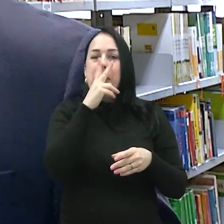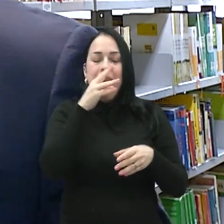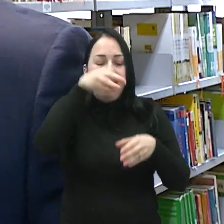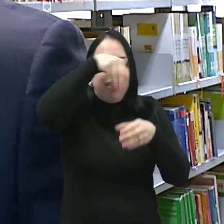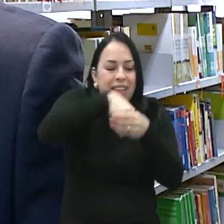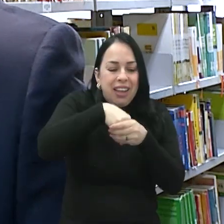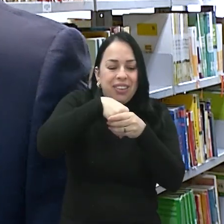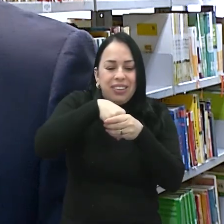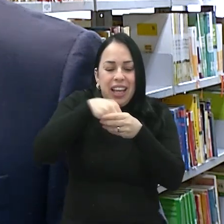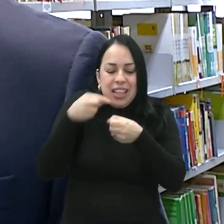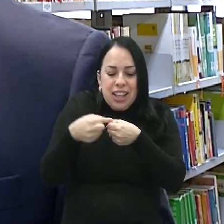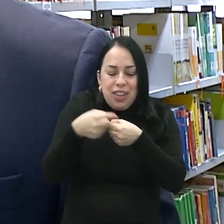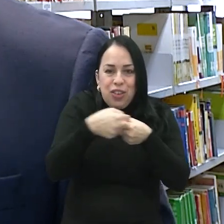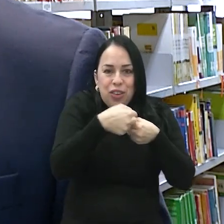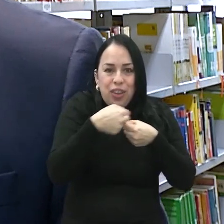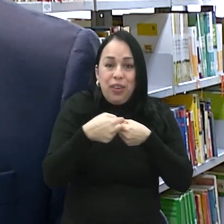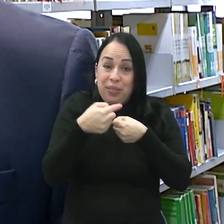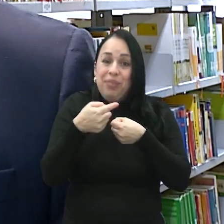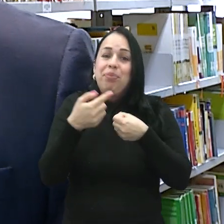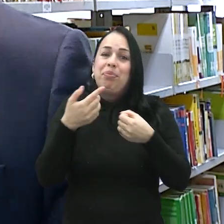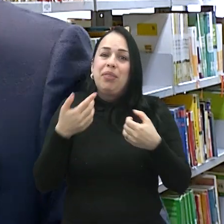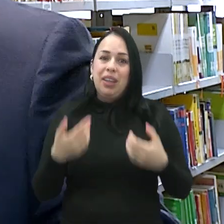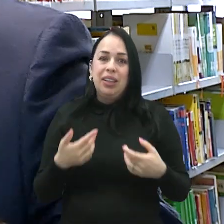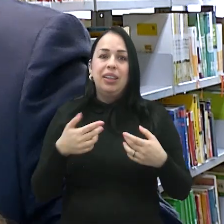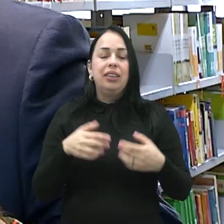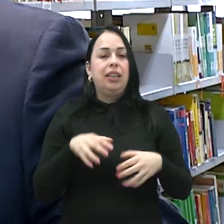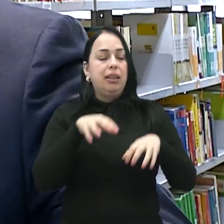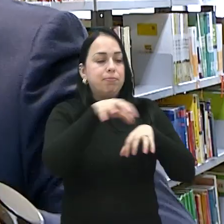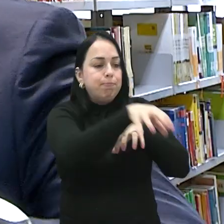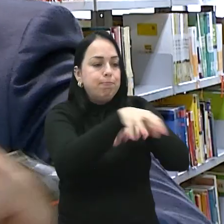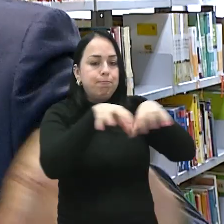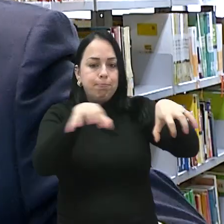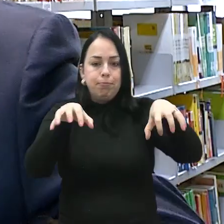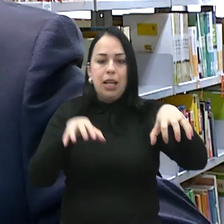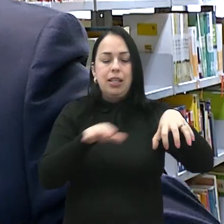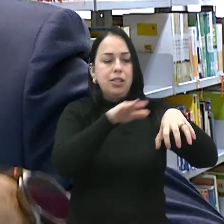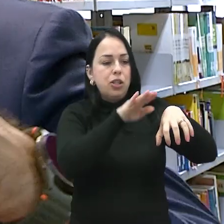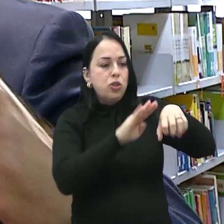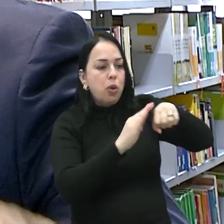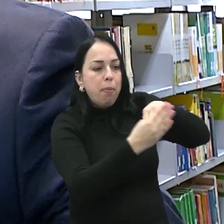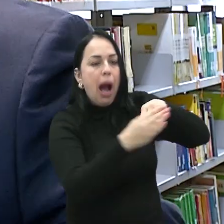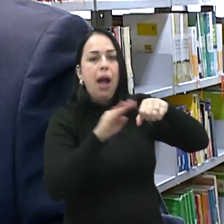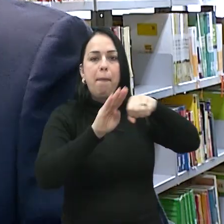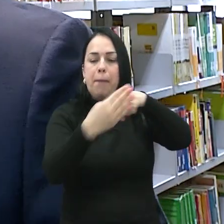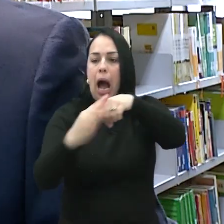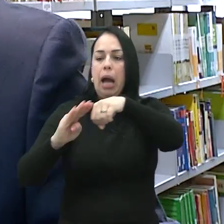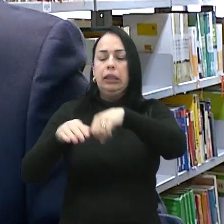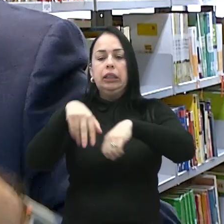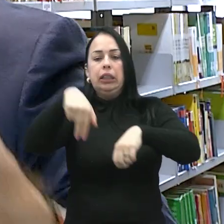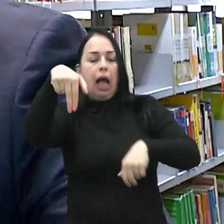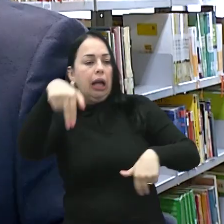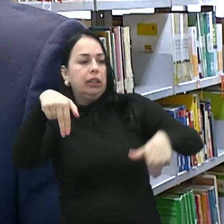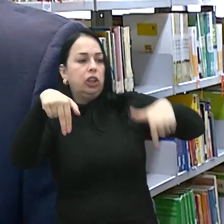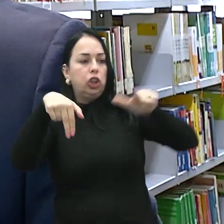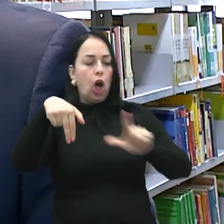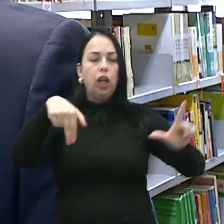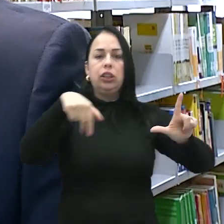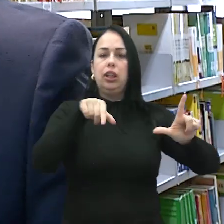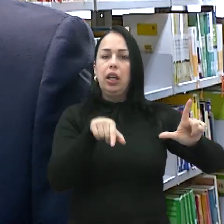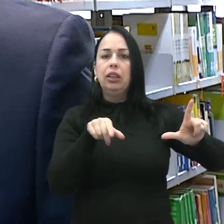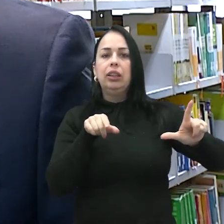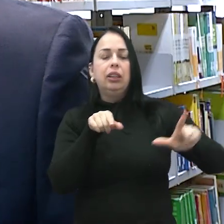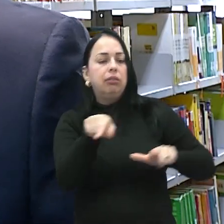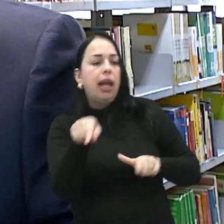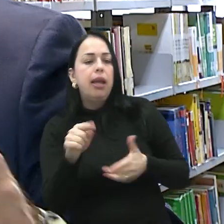cidades dentro de uma grande cidade, né, que é São José. Então nós temos localidades, Zona Norte, Zona Oeste, Zona Sul,